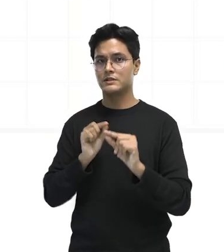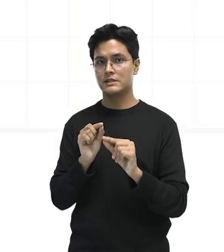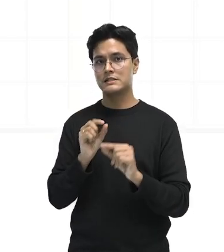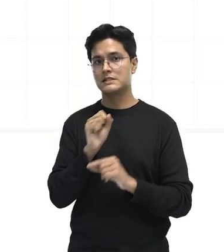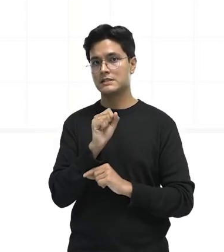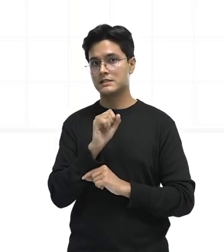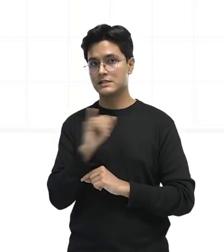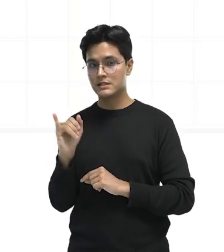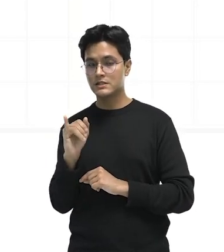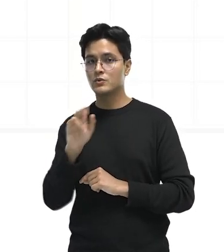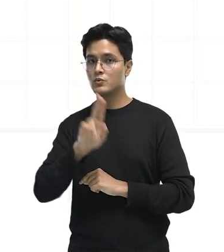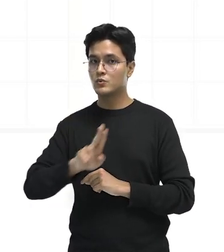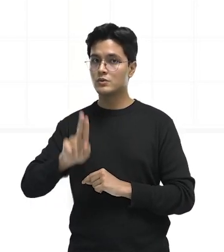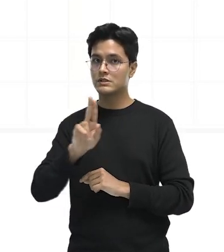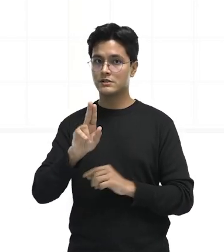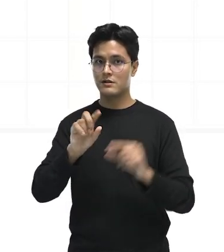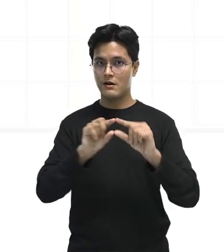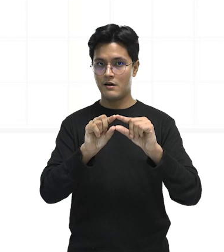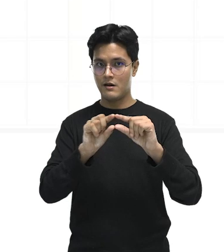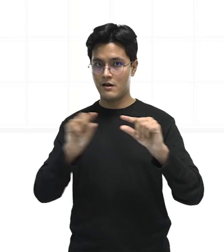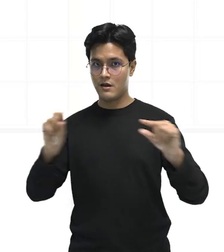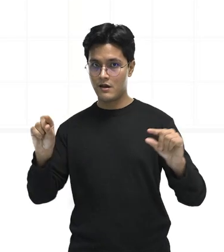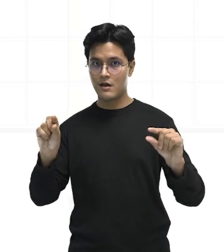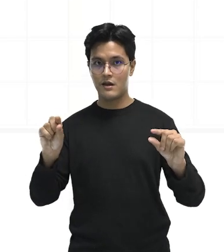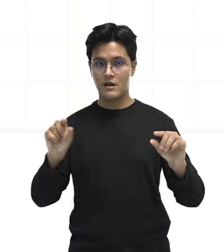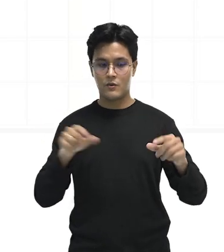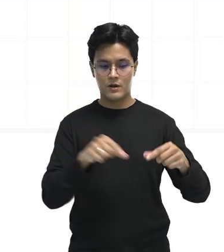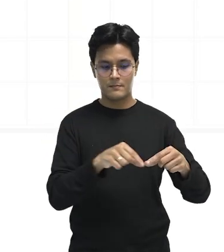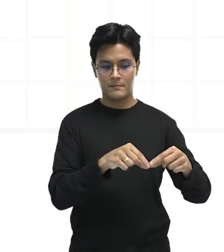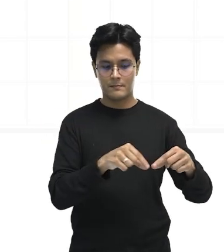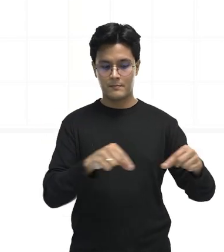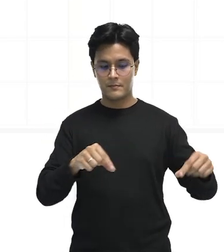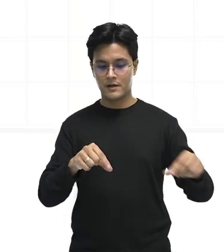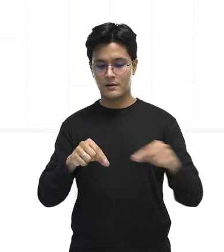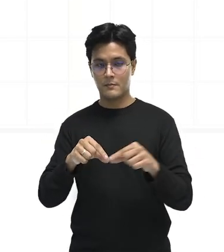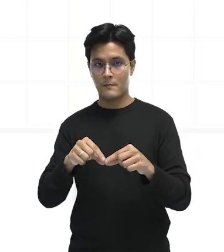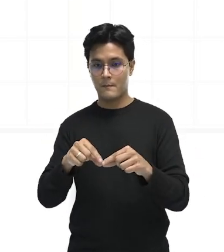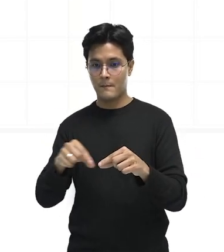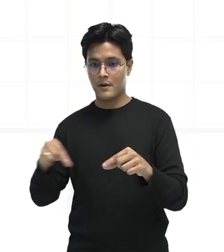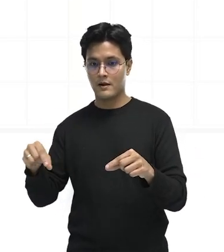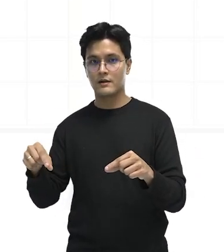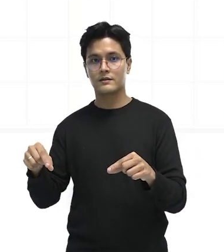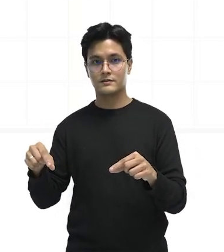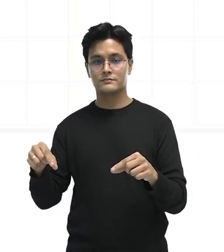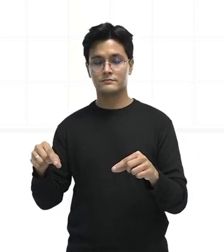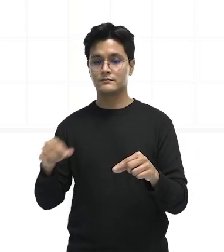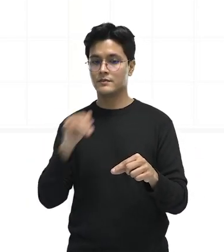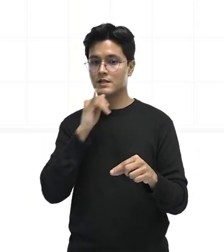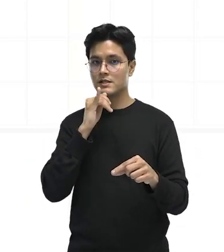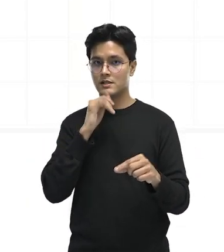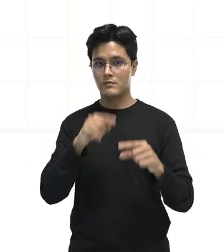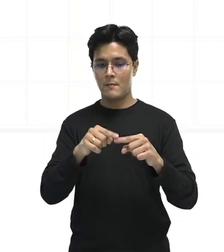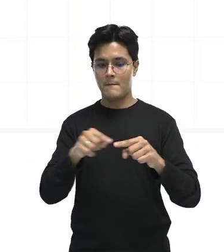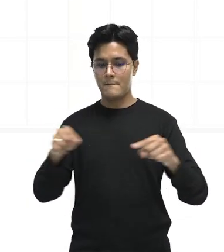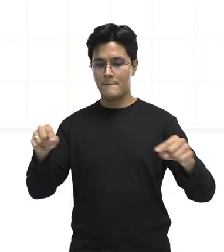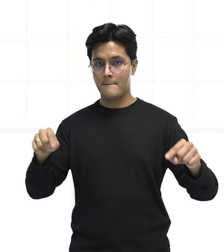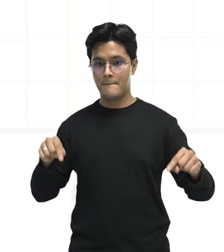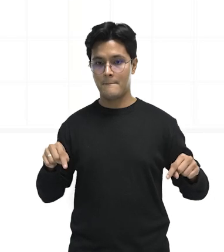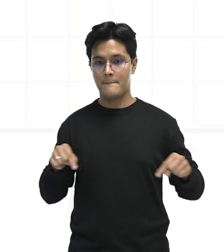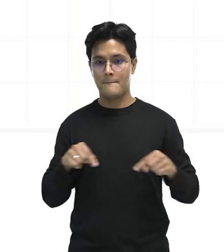ele colocando, medindo essa mesa com essa régua, tá? Vamos supor que aqui seja a régua, tá? De